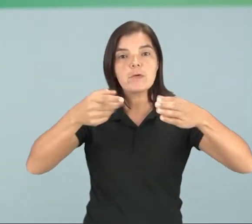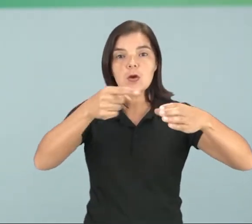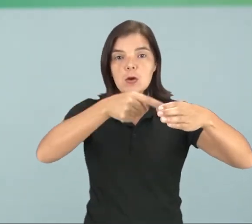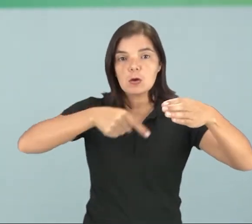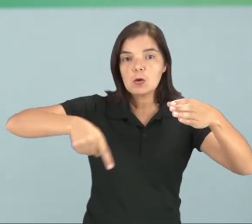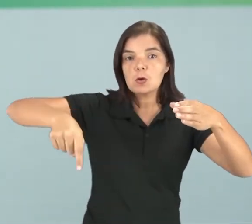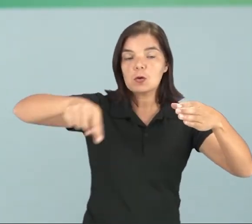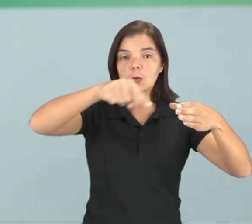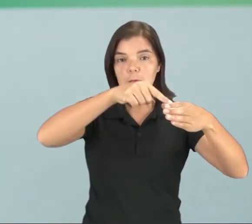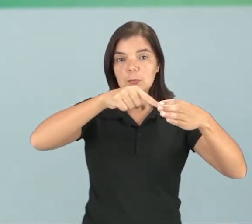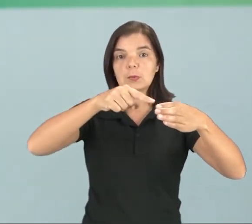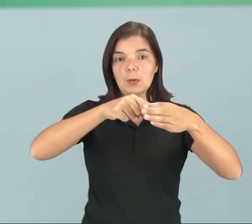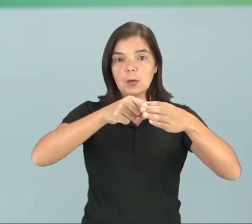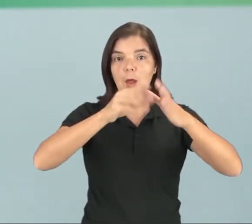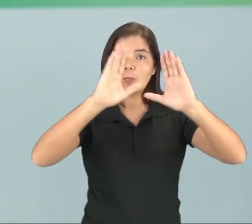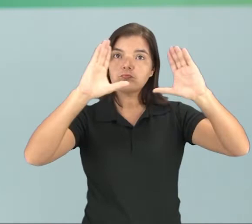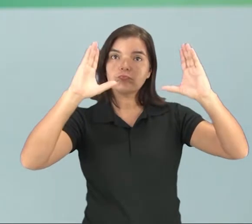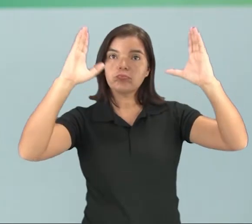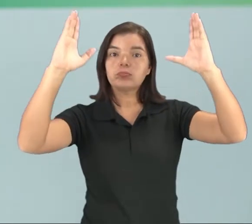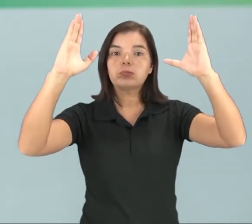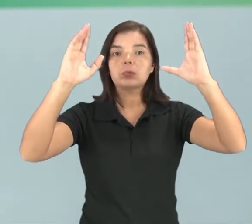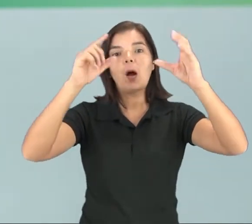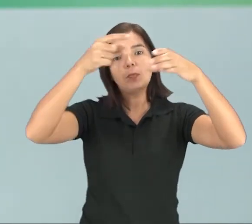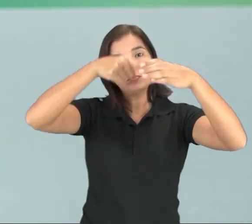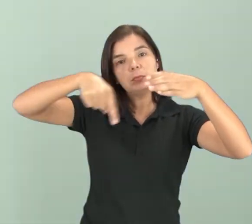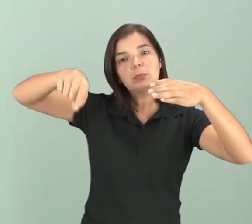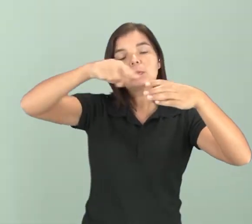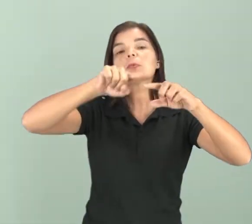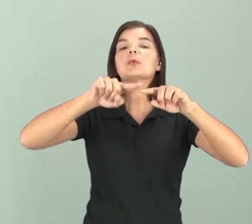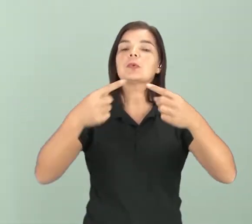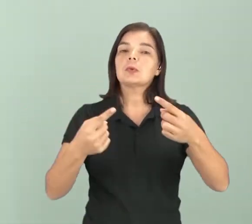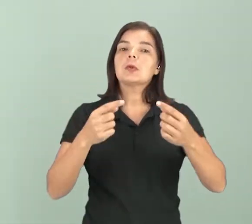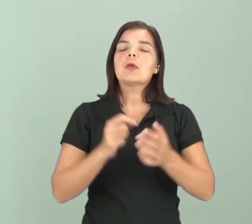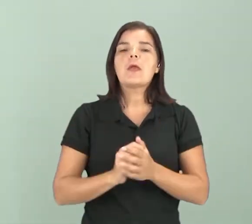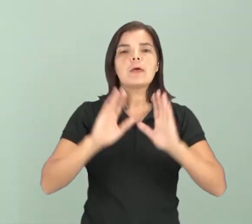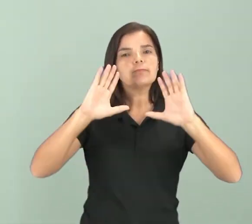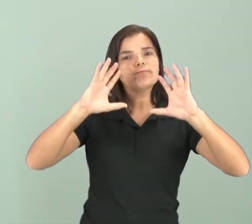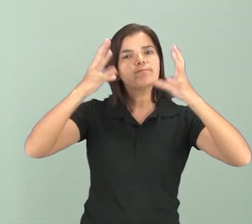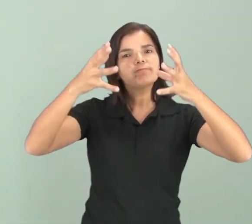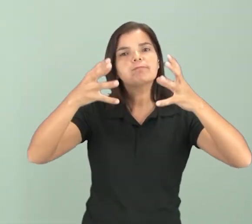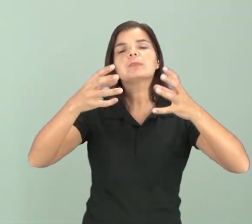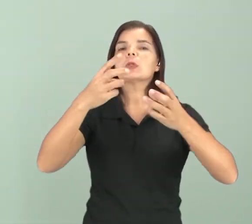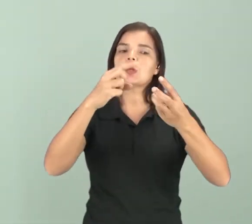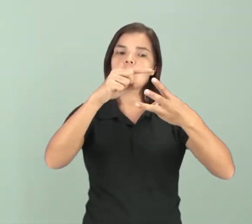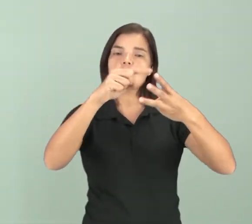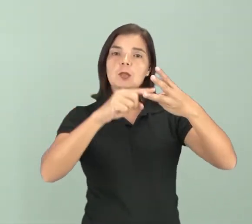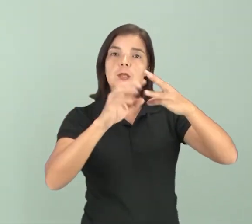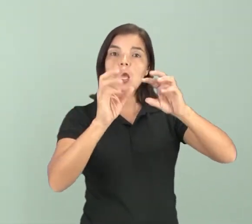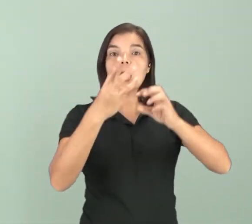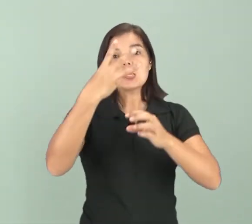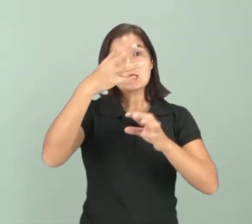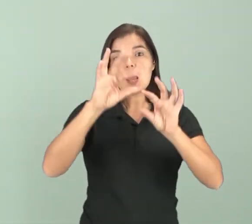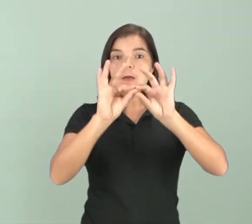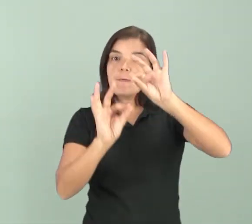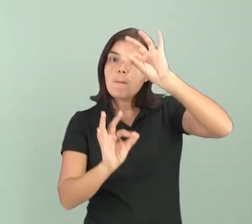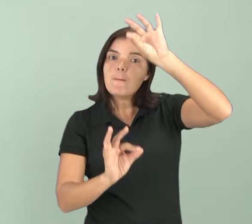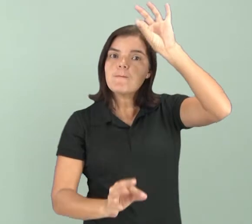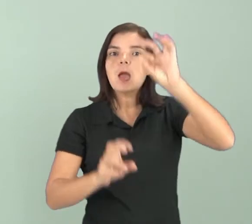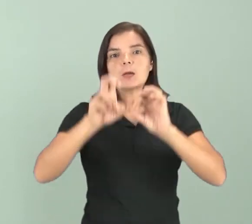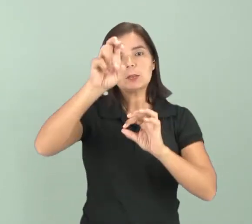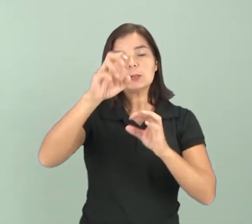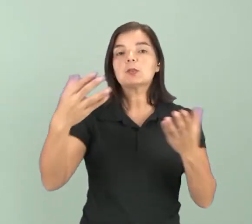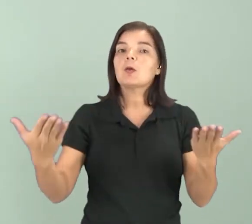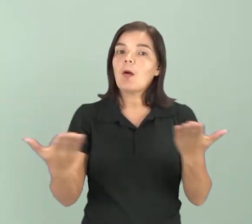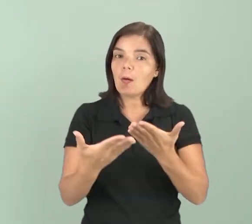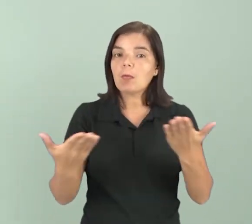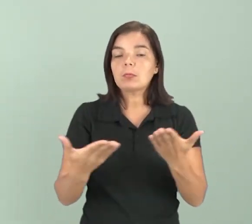os cestos nas tabelas, para ser as tabelas, ele fixou exatamente 3,5 metros, que são as medidas